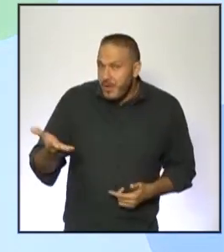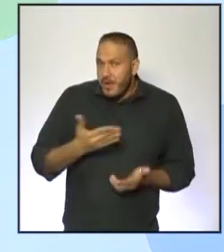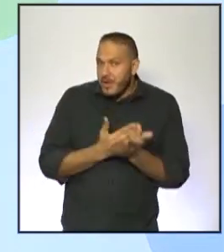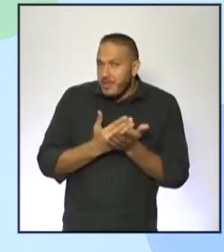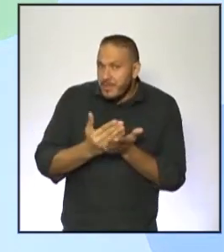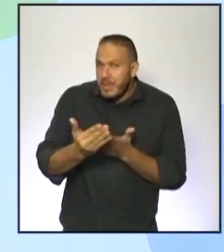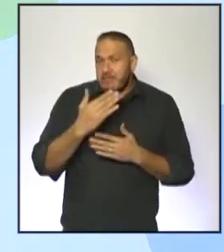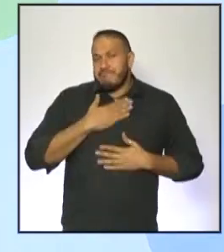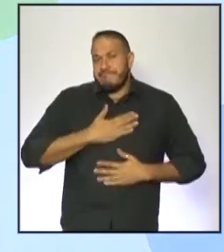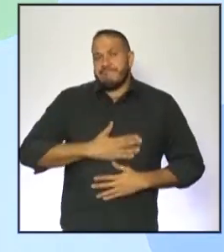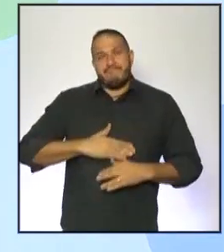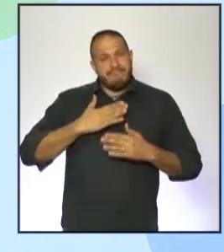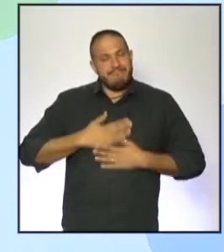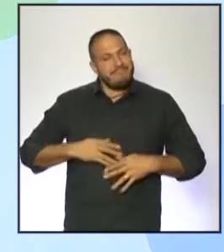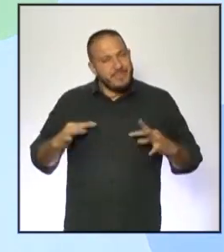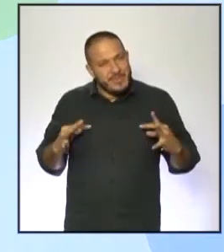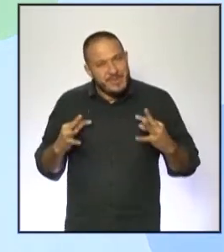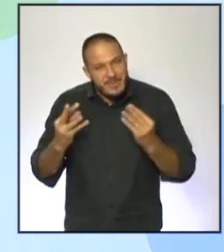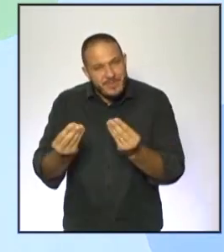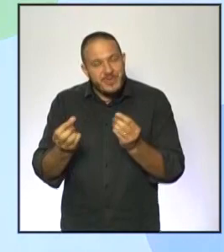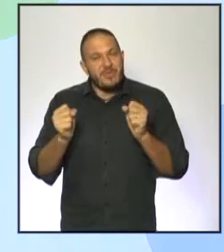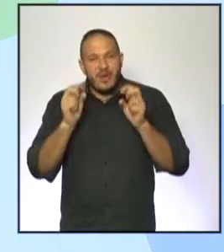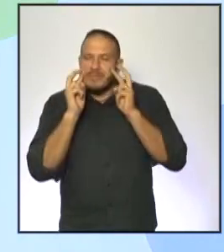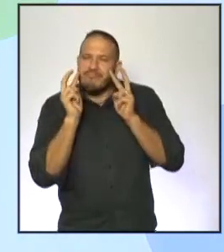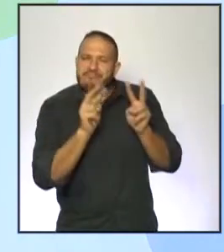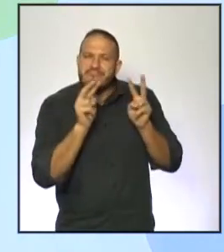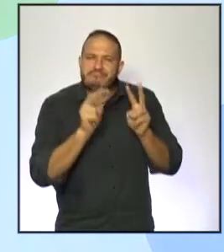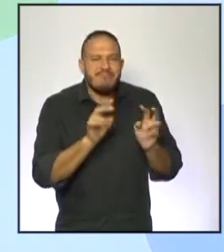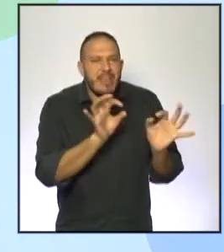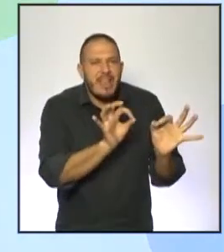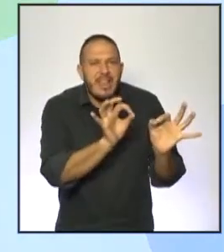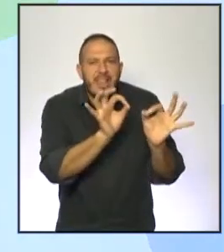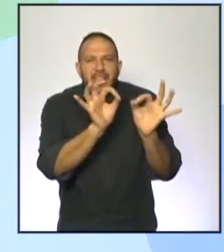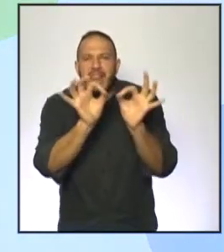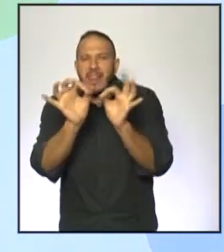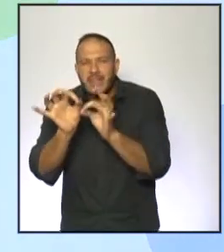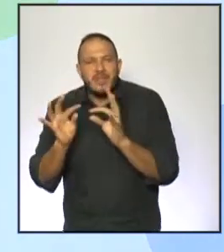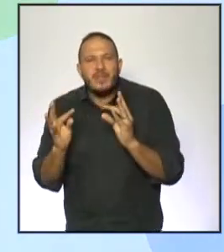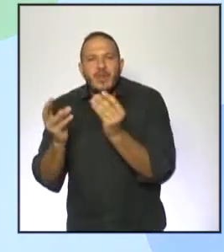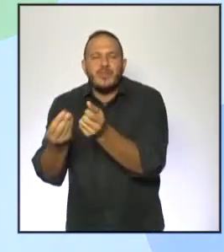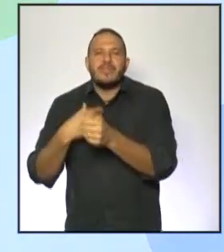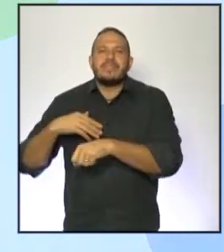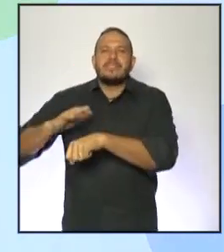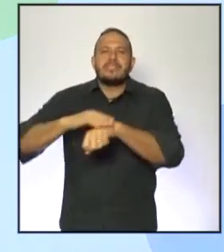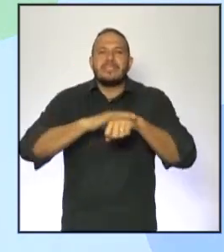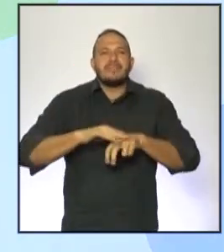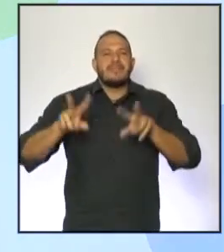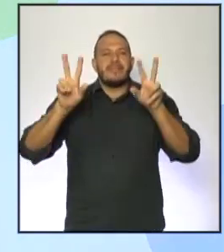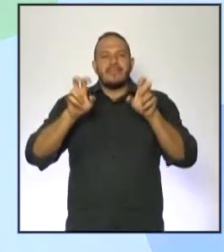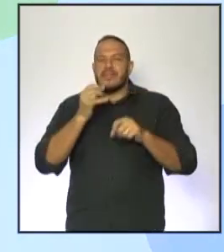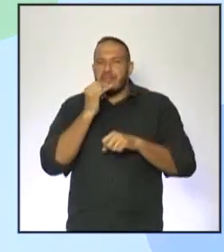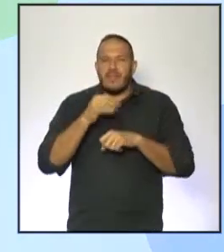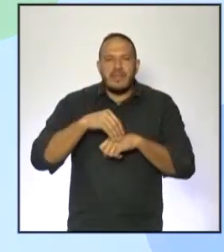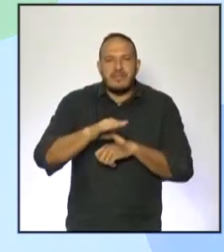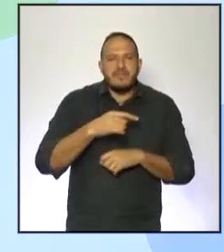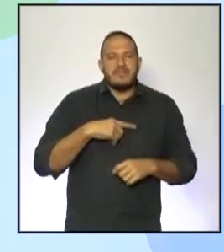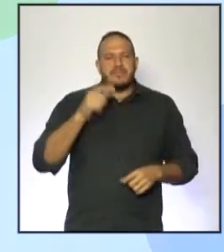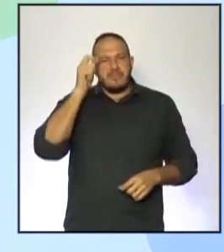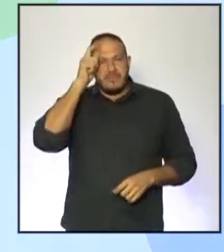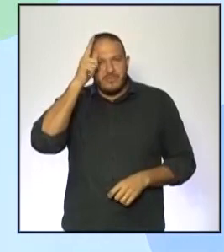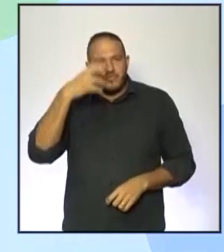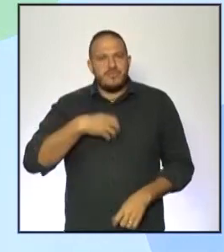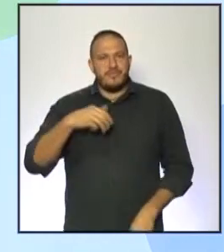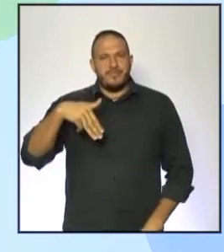devagar, para que todos possam aprender ao mesmo tempo e acompanhar todos esses termos que nós estamos falando, como cultura maker.